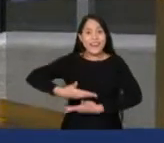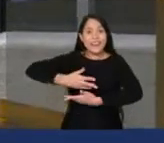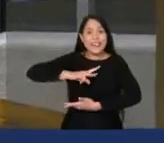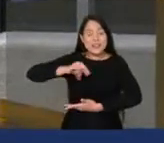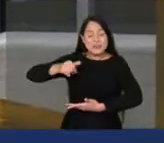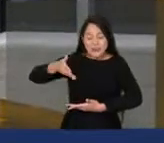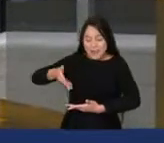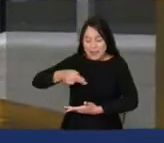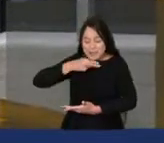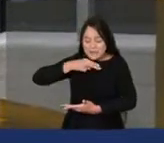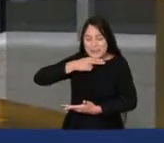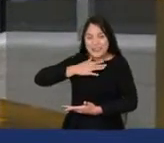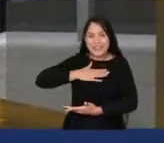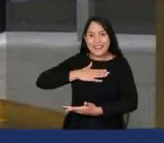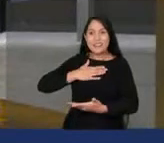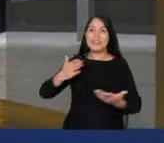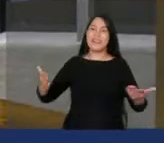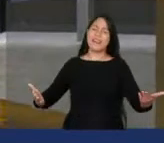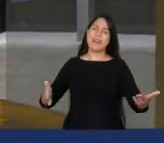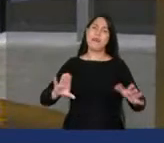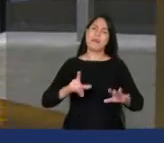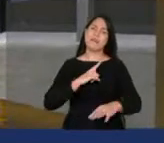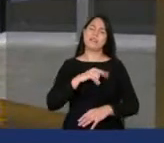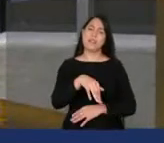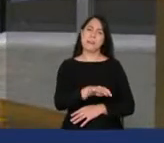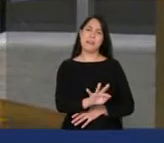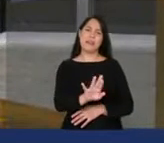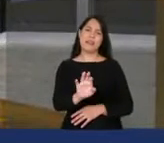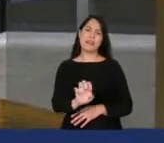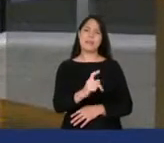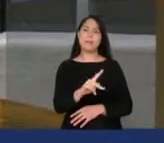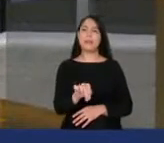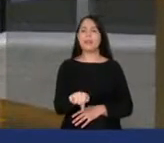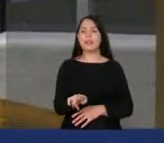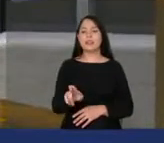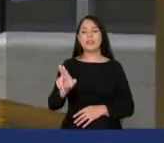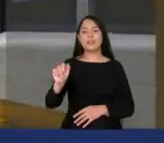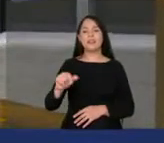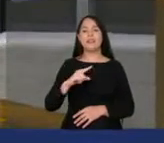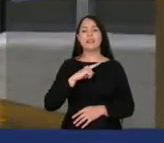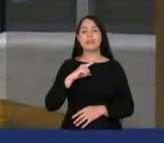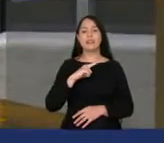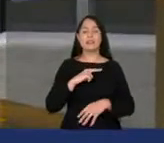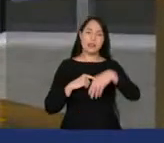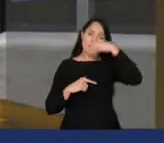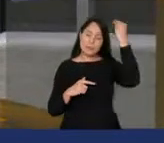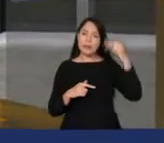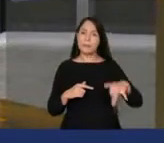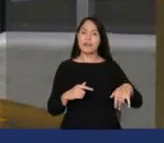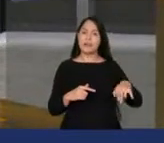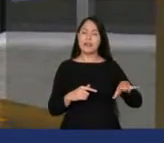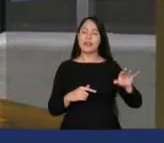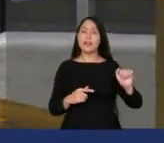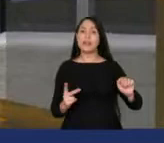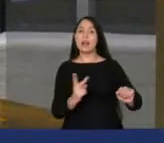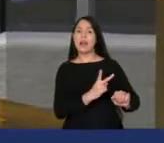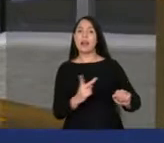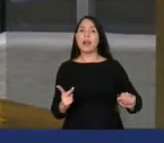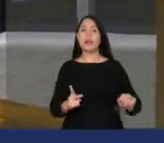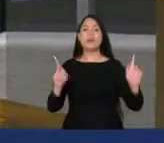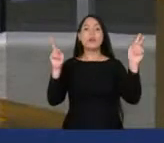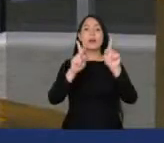Imagens do encontro da Mestre Pequenina com a Madrinha Peregrina, duas mensageiras da